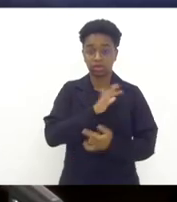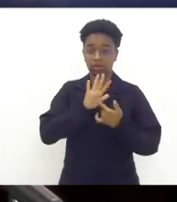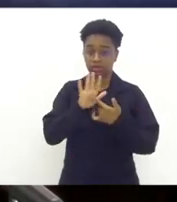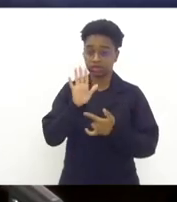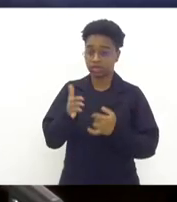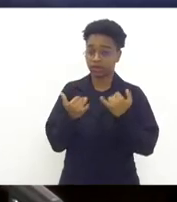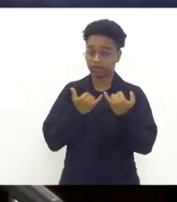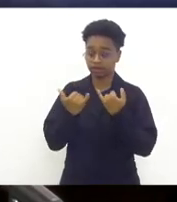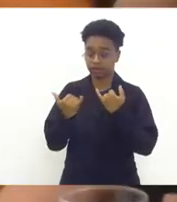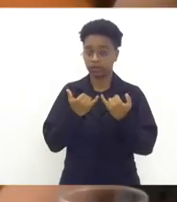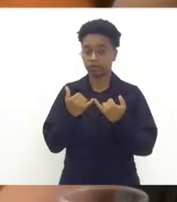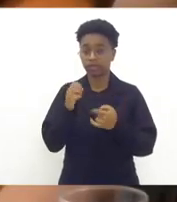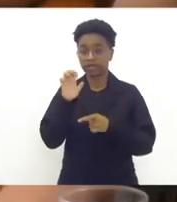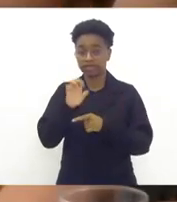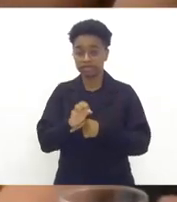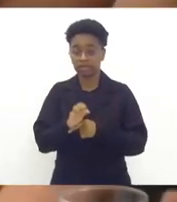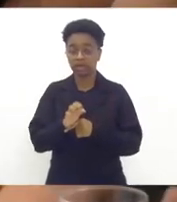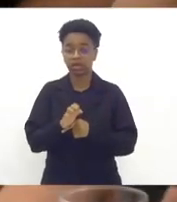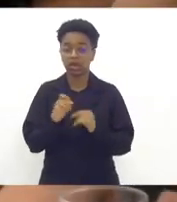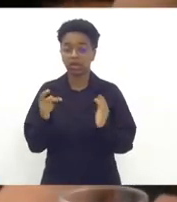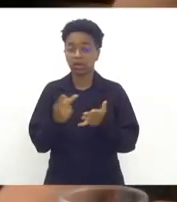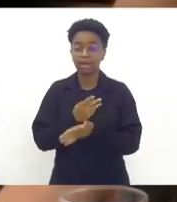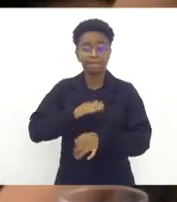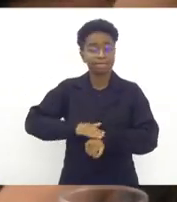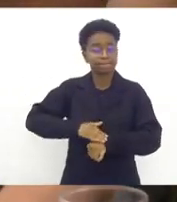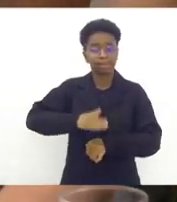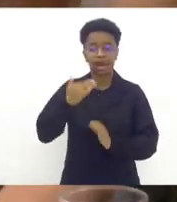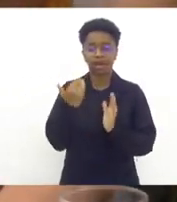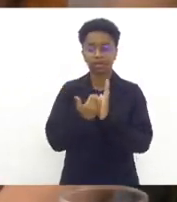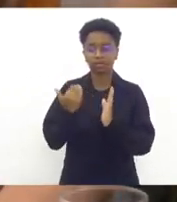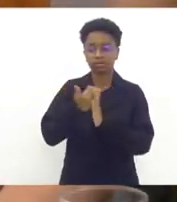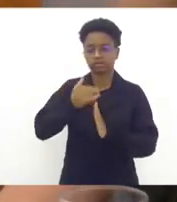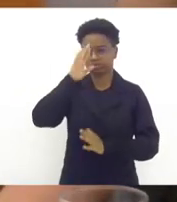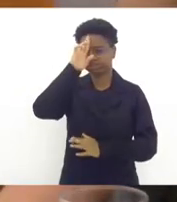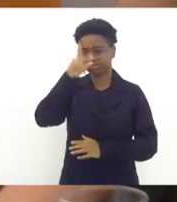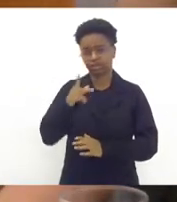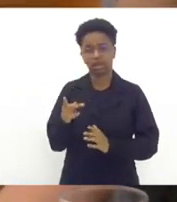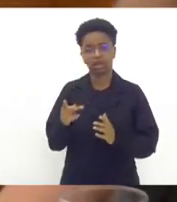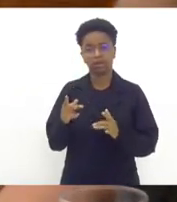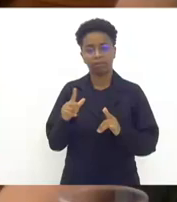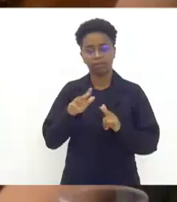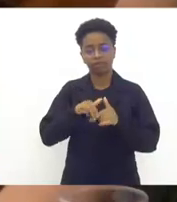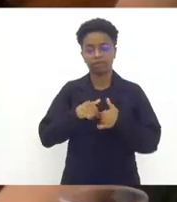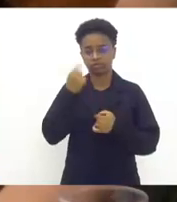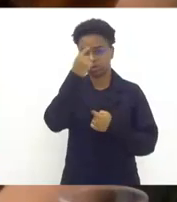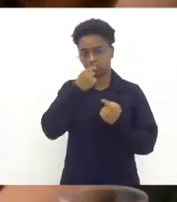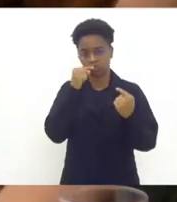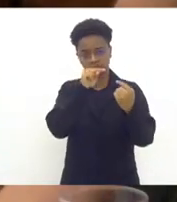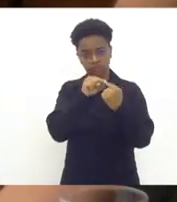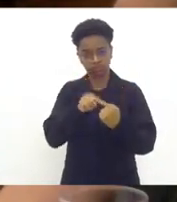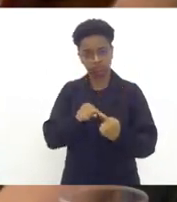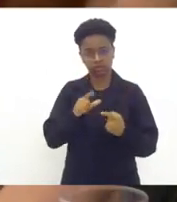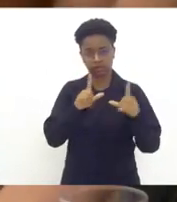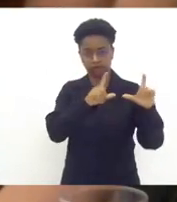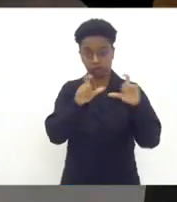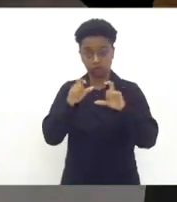aqui, é o estado que mais comete erros por reconhecimento fotográfico do Brasil,